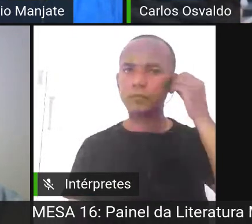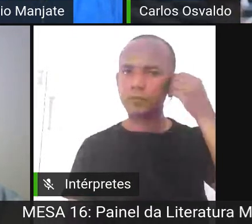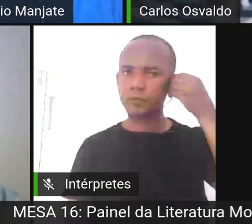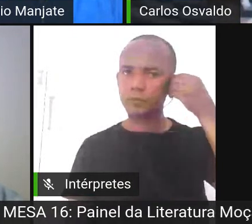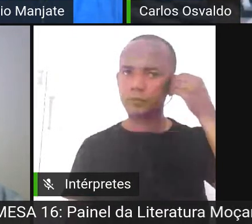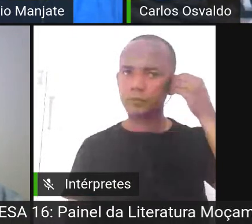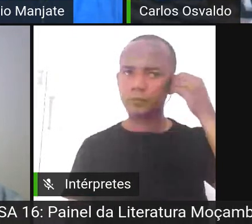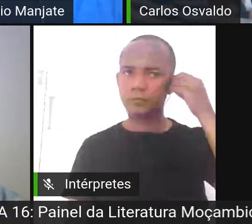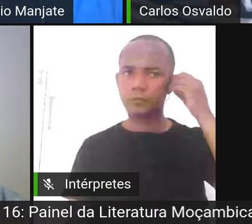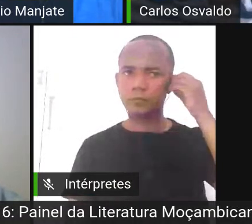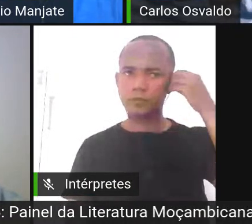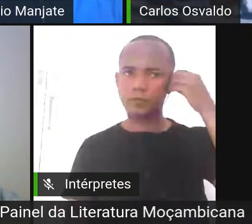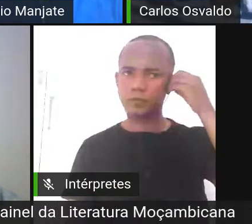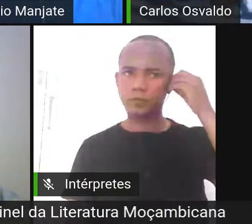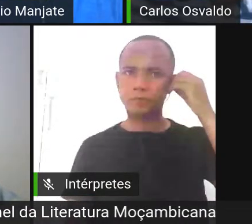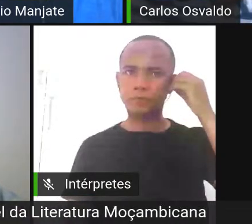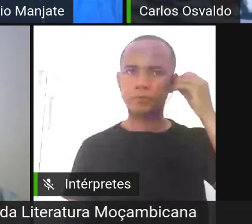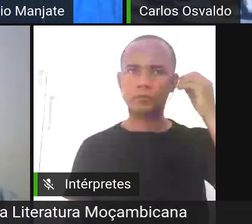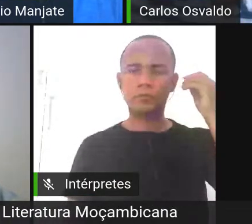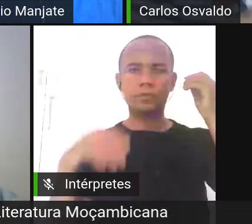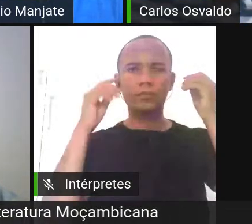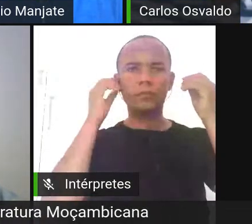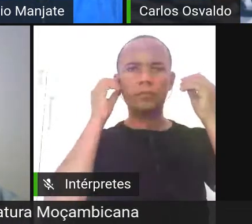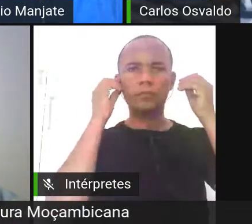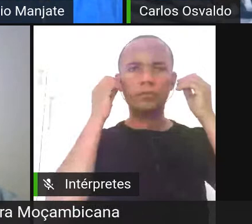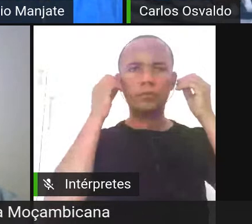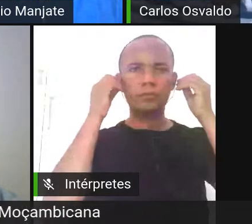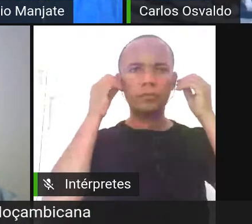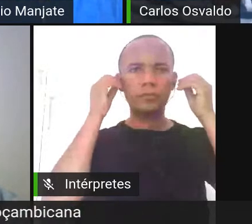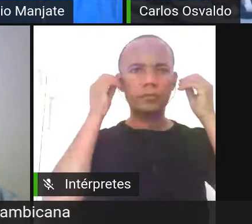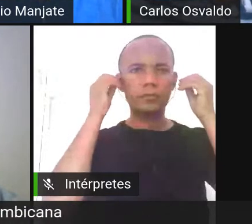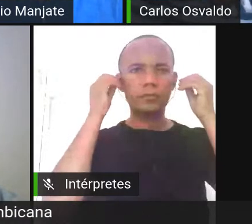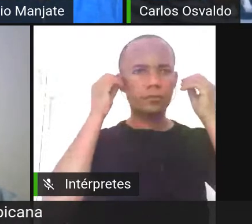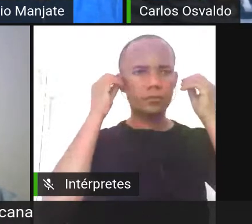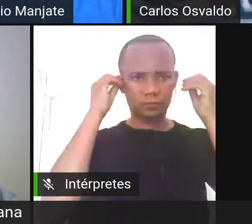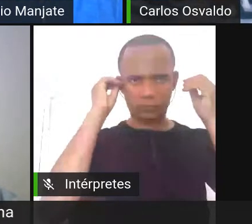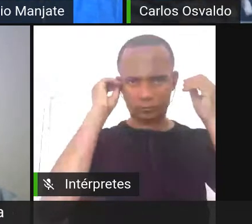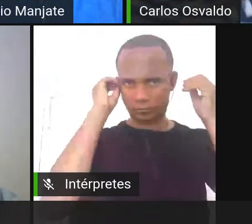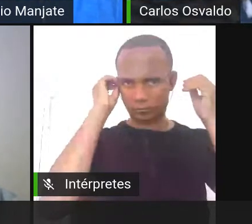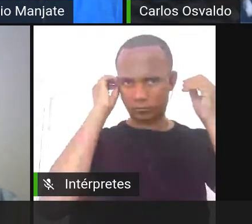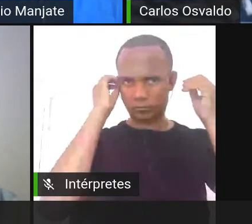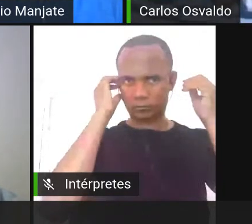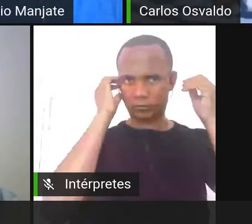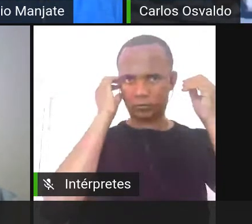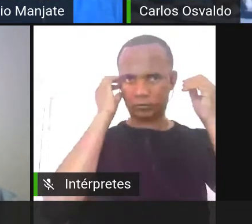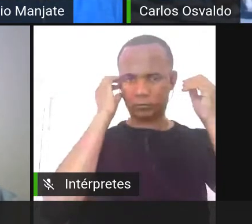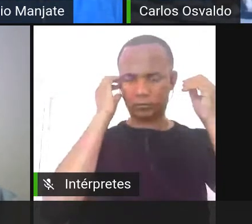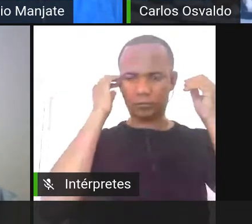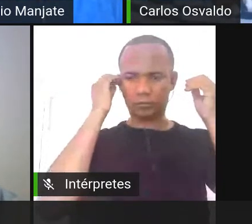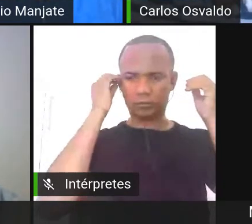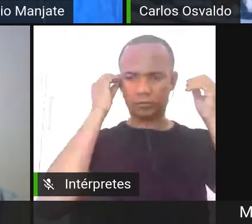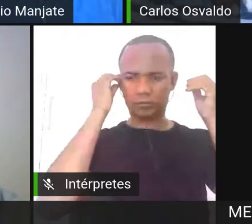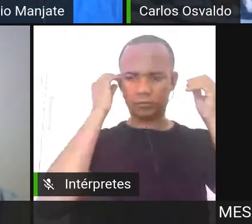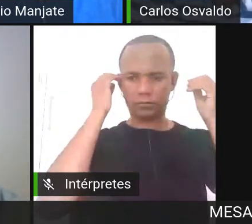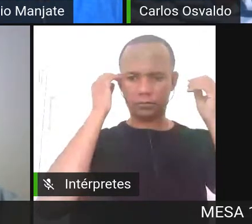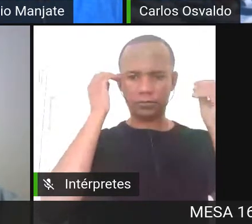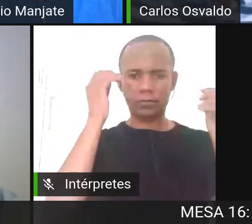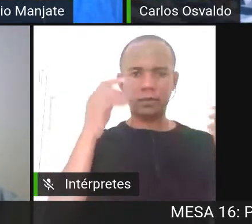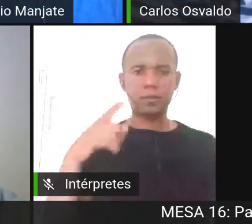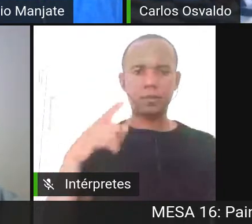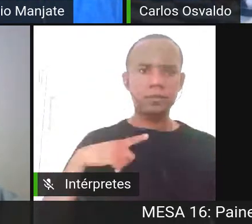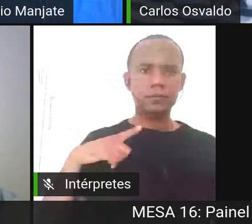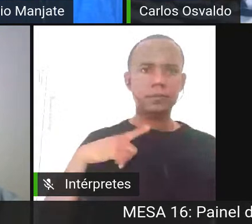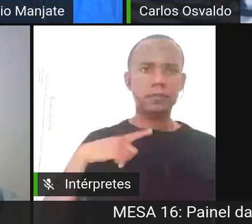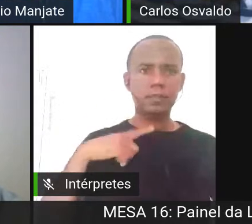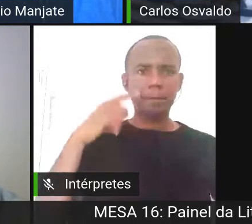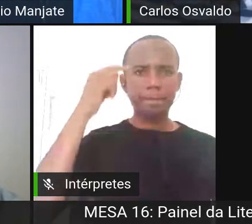temos que ter a consciência disso. É, que temos que ter a consciência disso, que estamos na infância da literatura moçambicana e